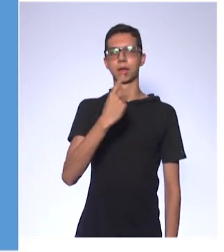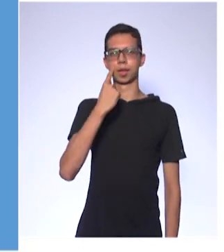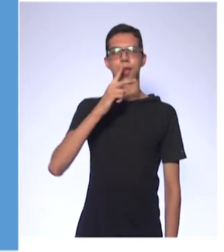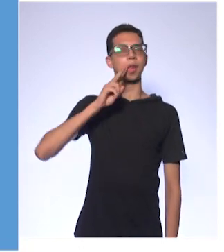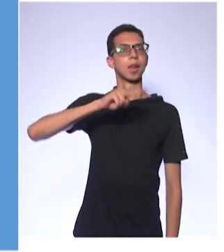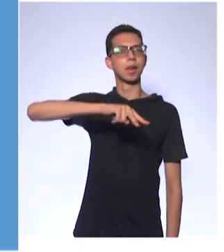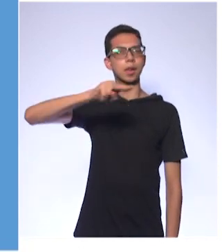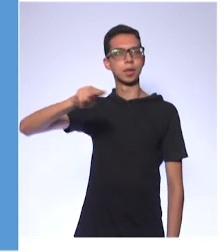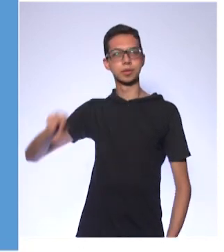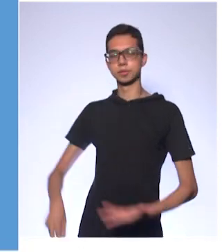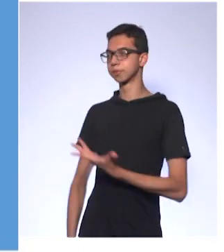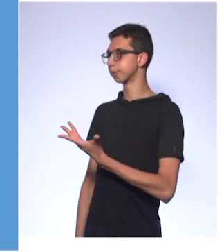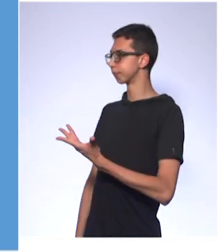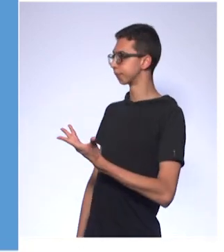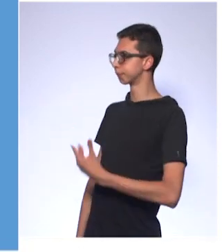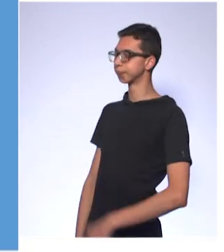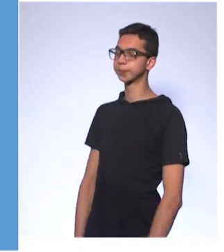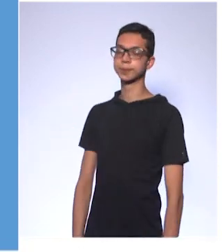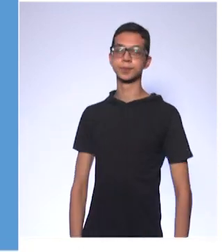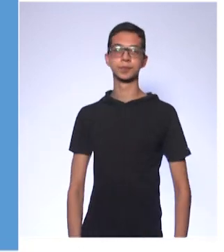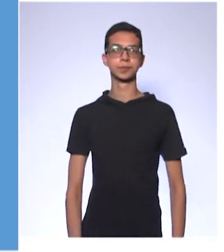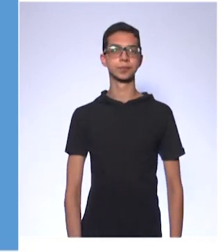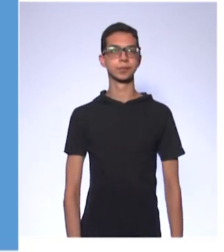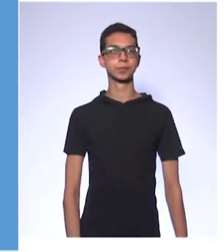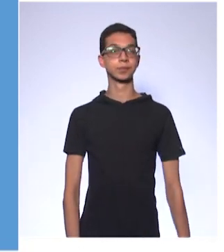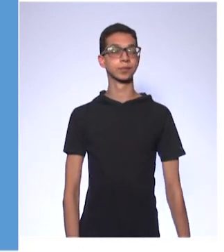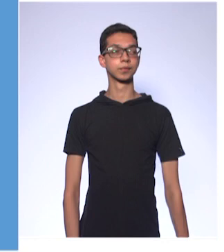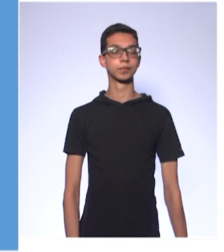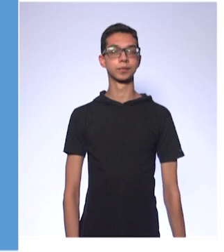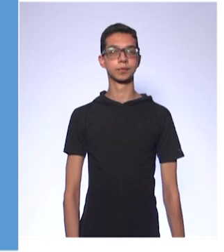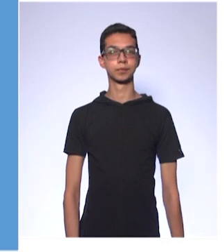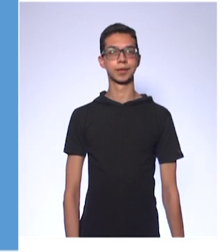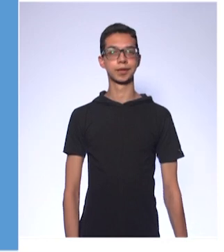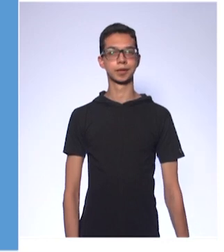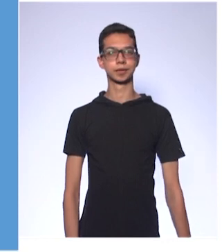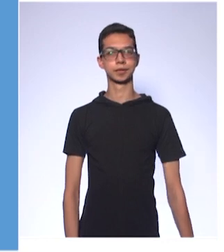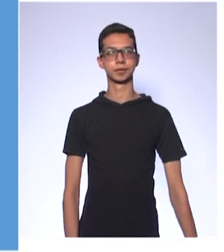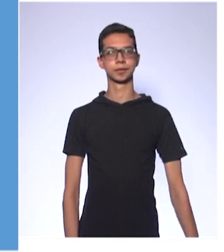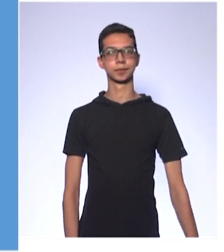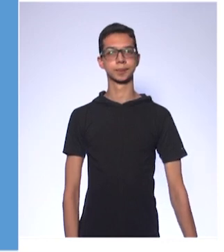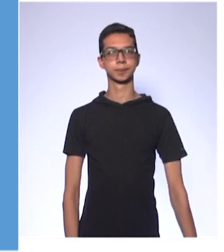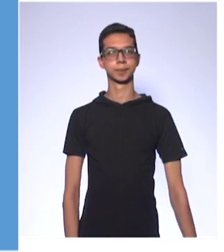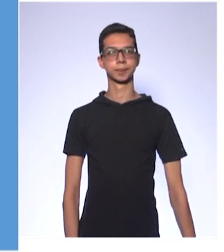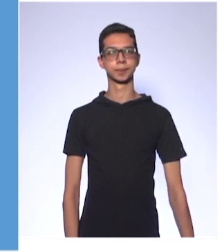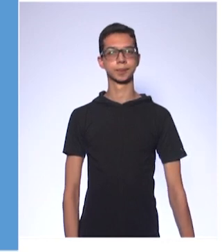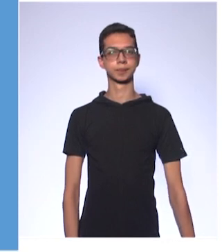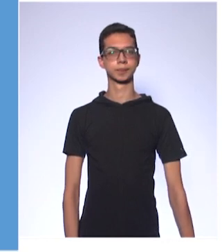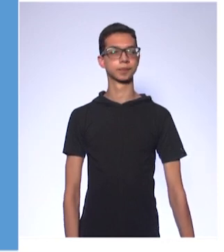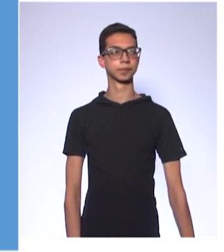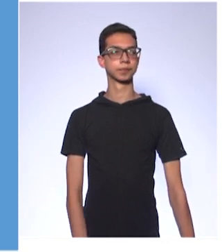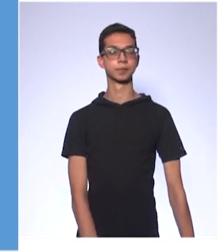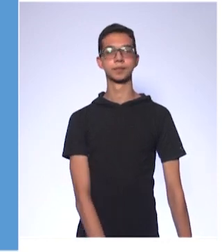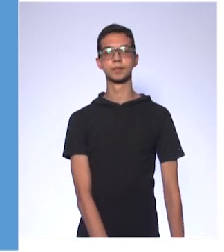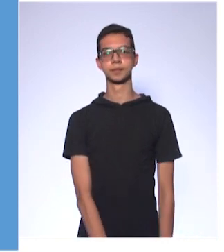vaquilla echada. Vaquilla não lembra um pouco vaquinha? Né?